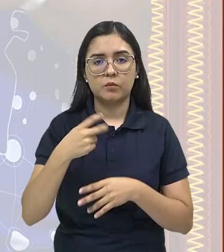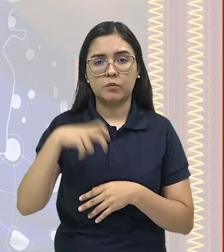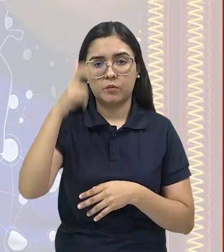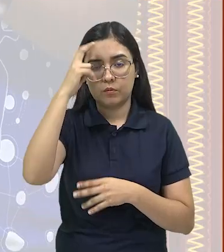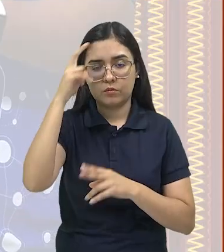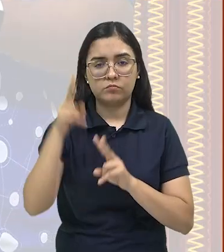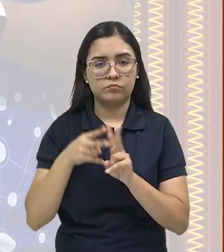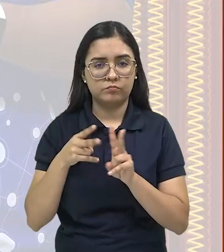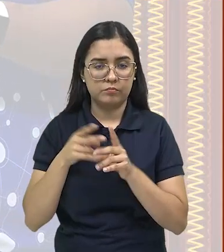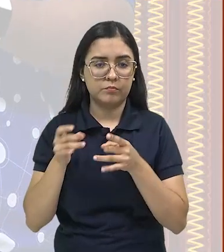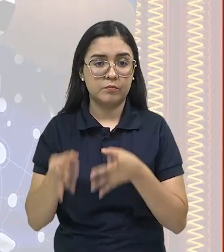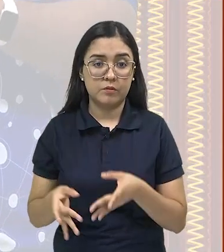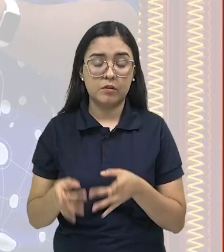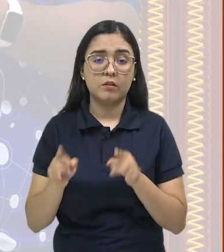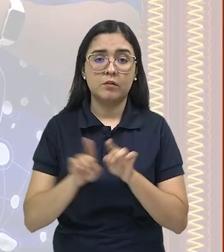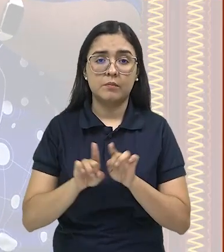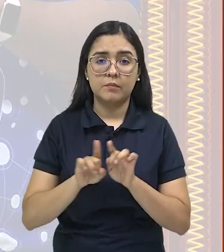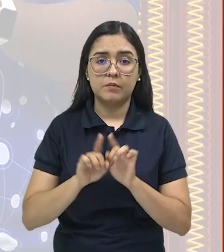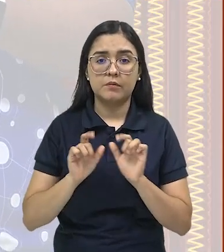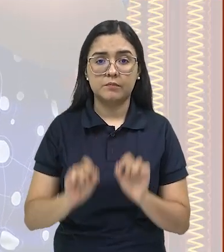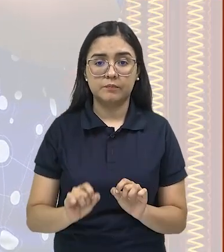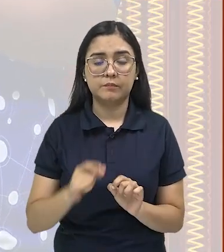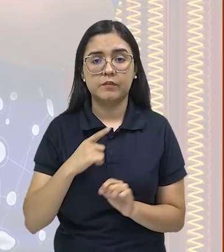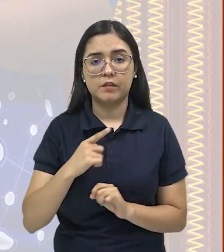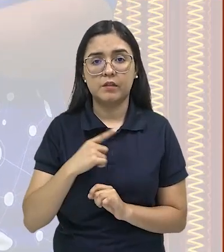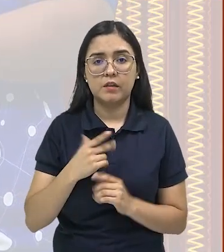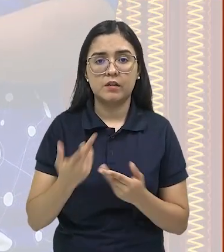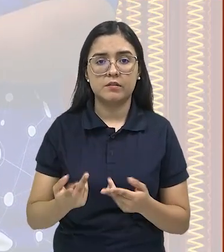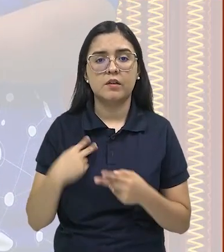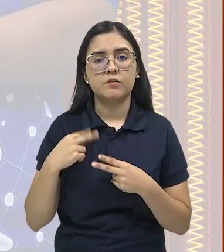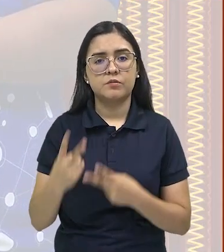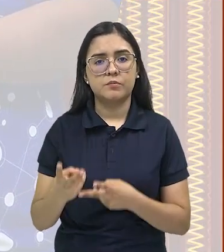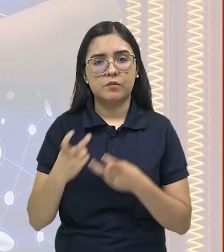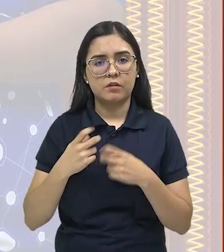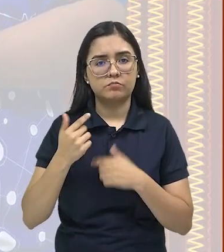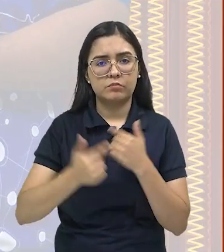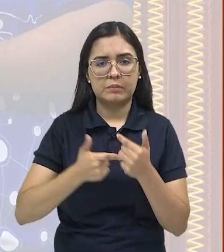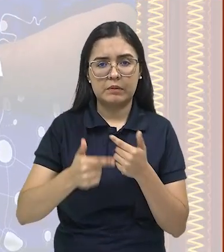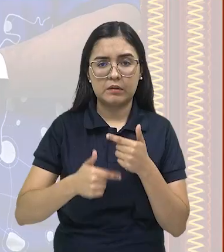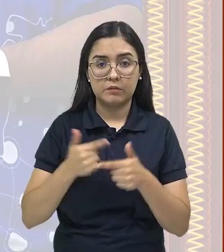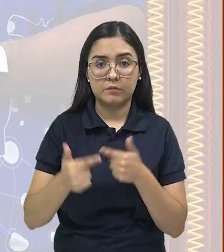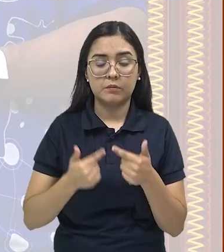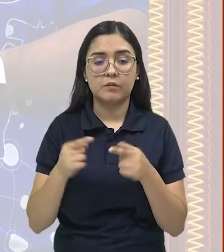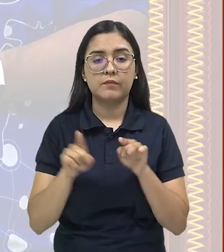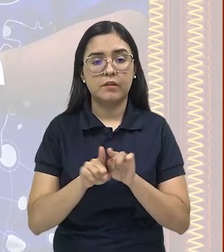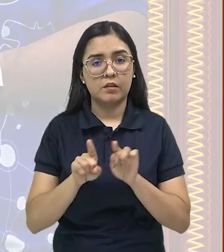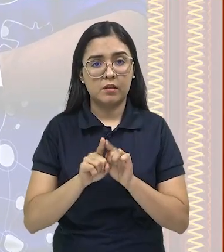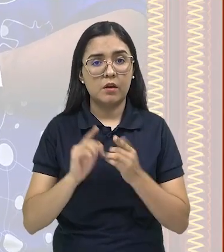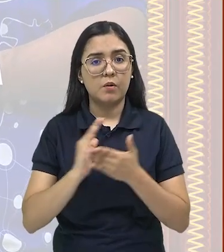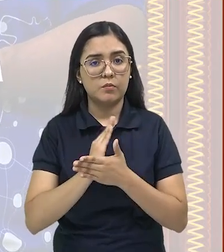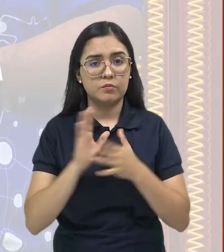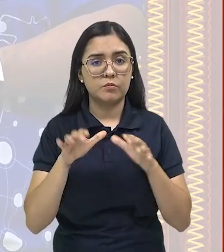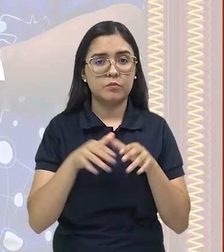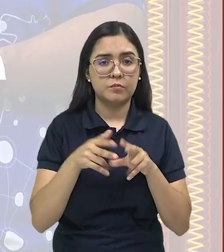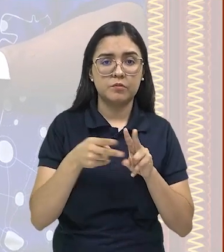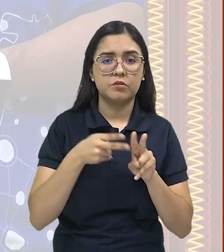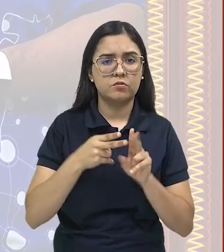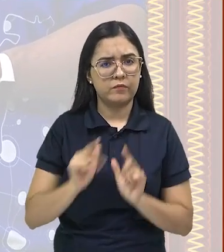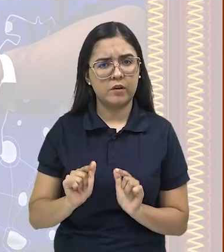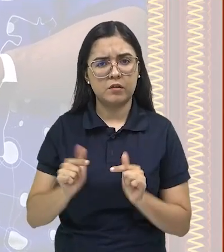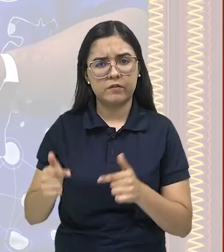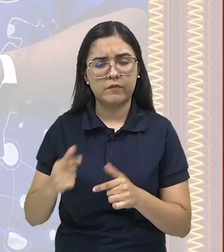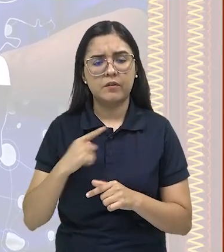também, da forma como eles eram utilizados como mão de obra no trabalho diário, nós vamos ter também resistências, né? Onde nós